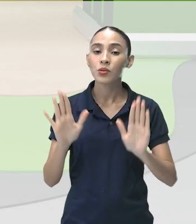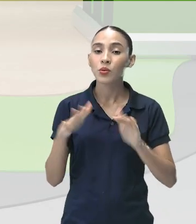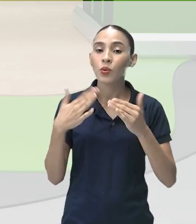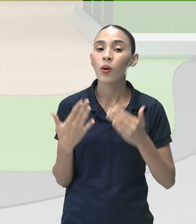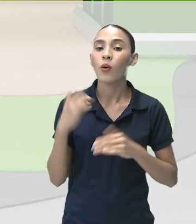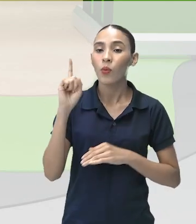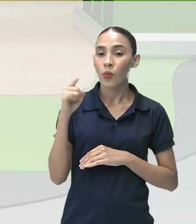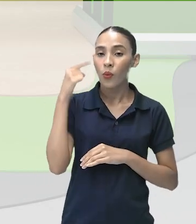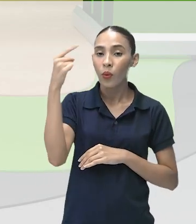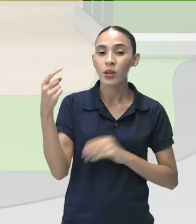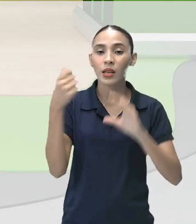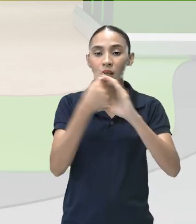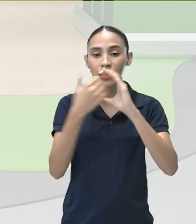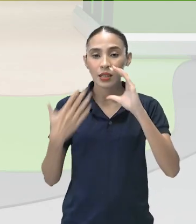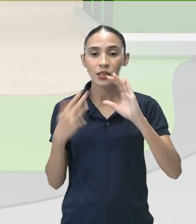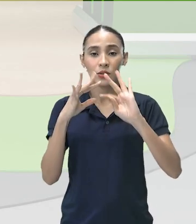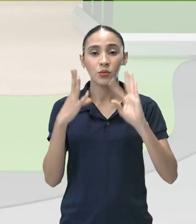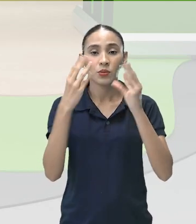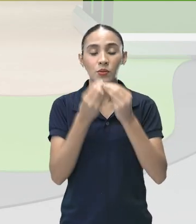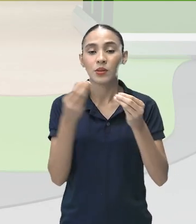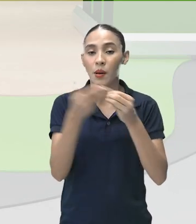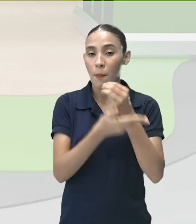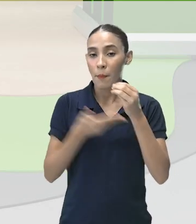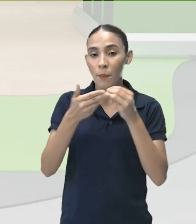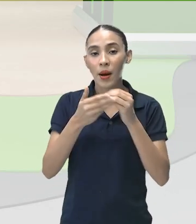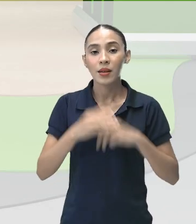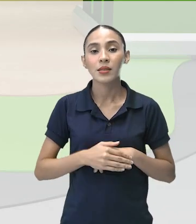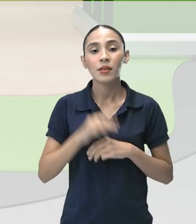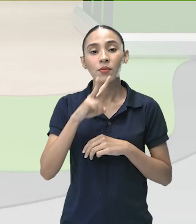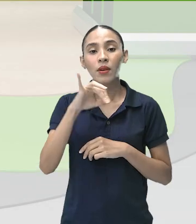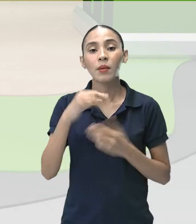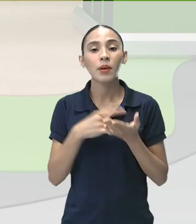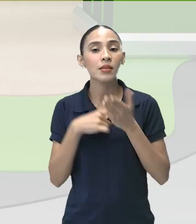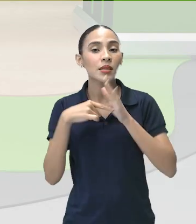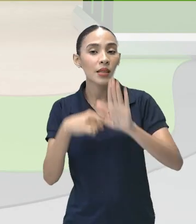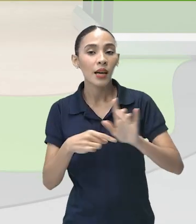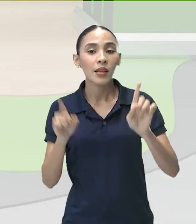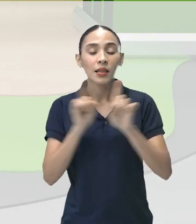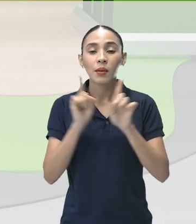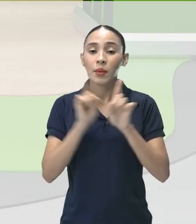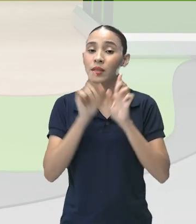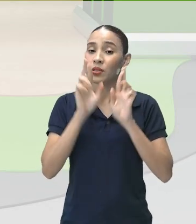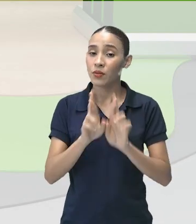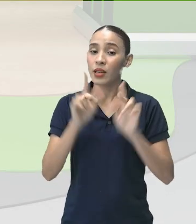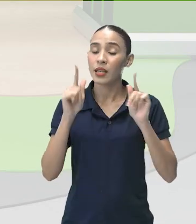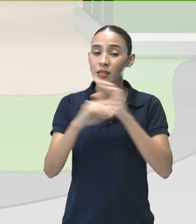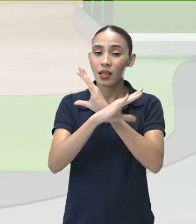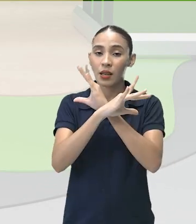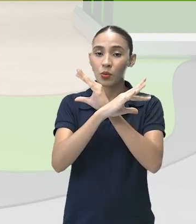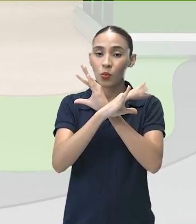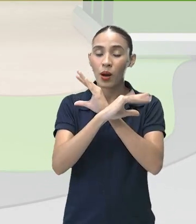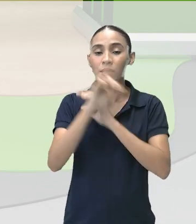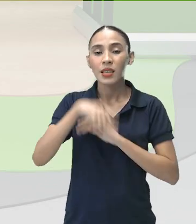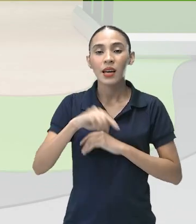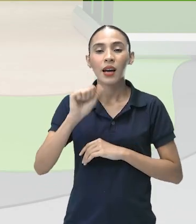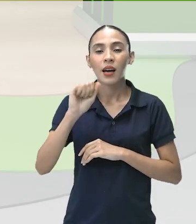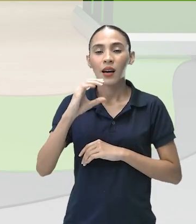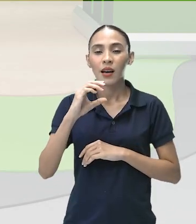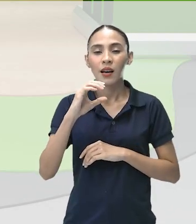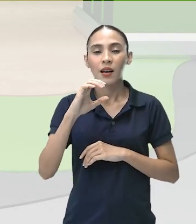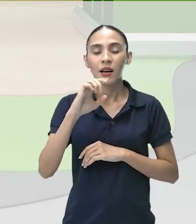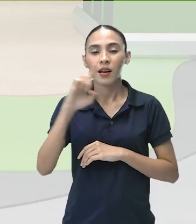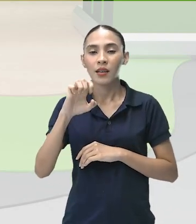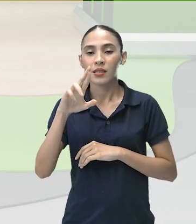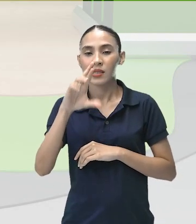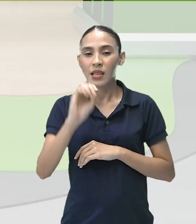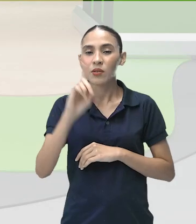quais são outras características de uma substância básica? Elas apresentam, em contrapartida aos ácidos, que são azedos, elas